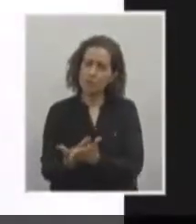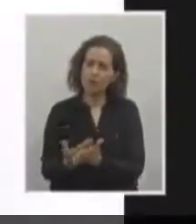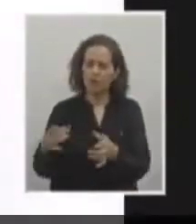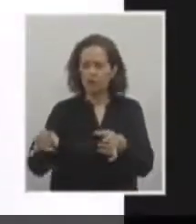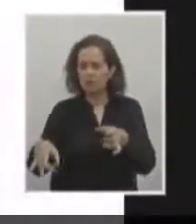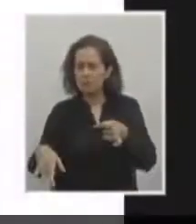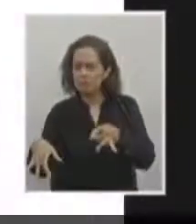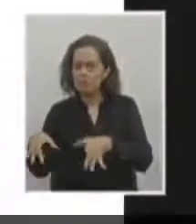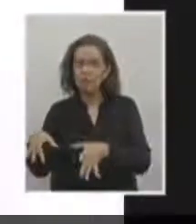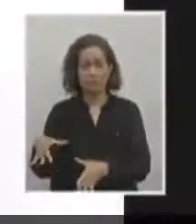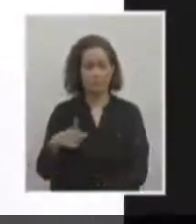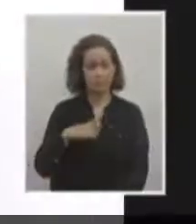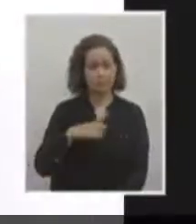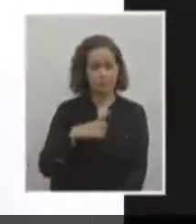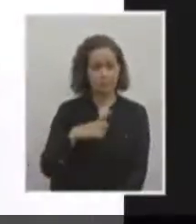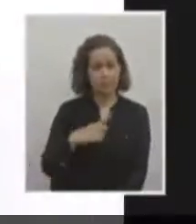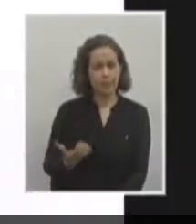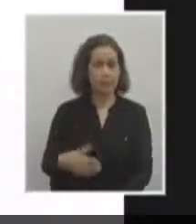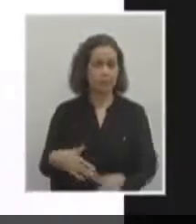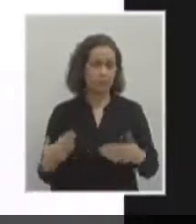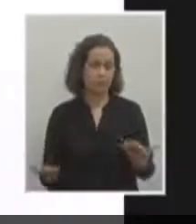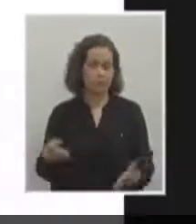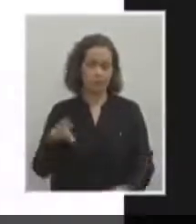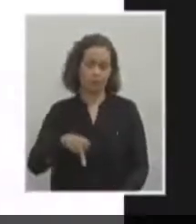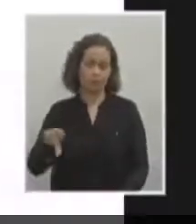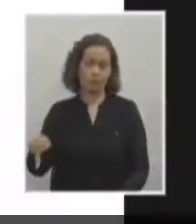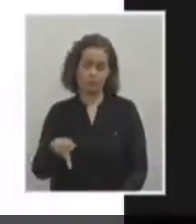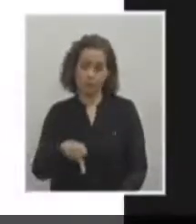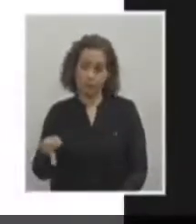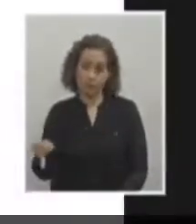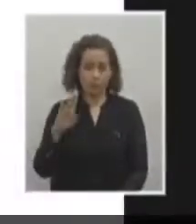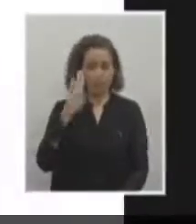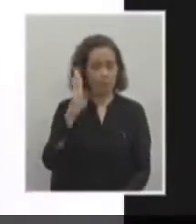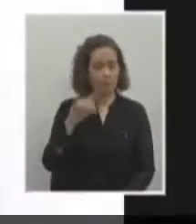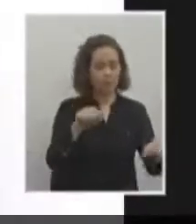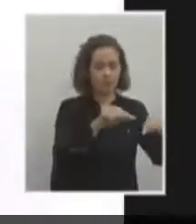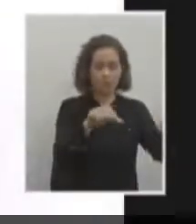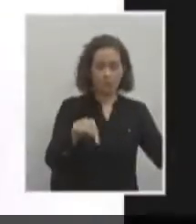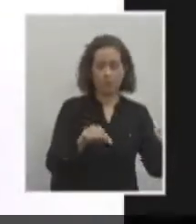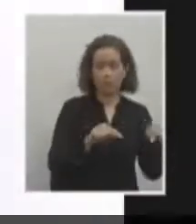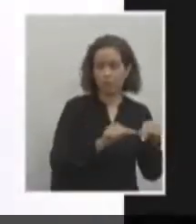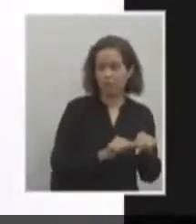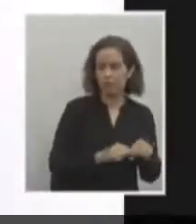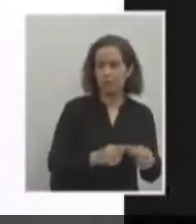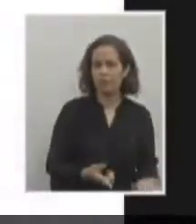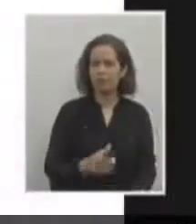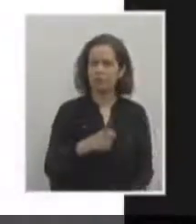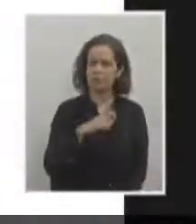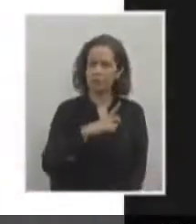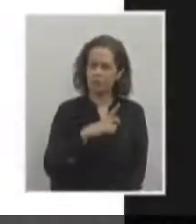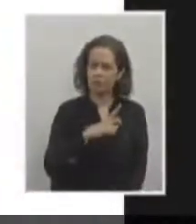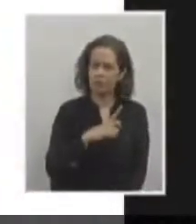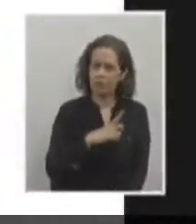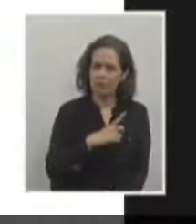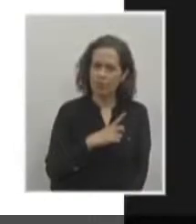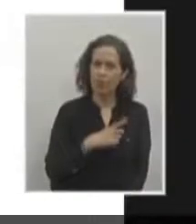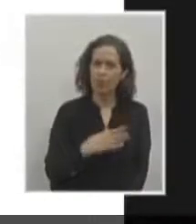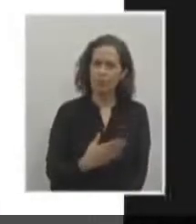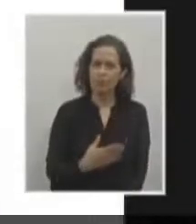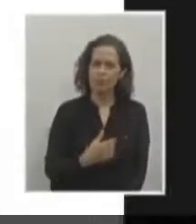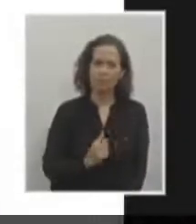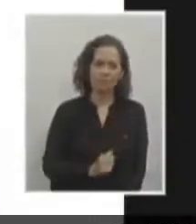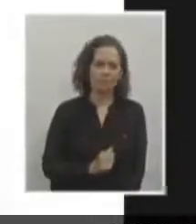a mais. O professor regente de turma, à época, nós tínhamos a dobra de turma, tá? A dobra de